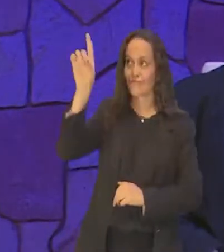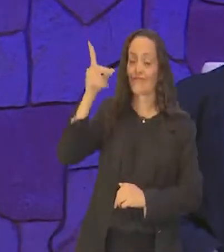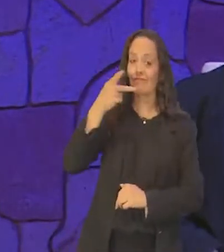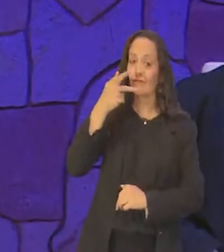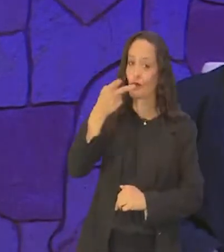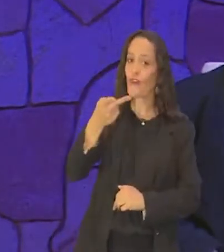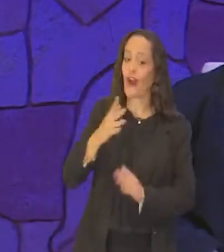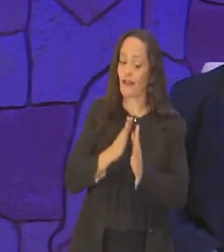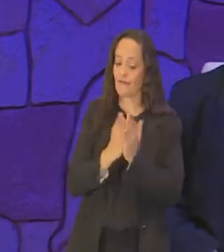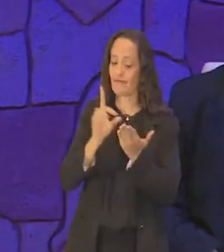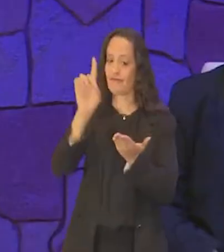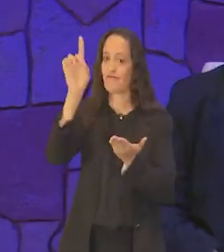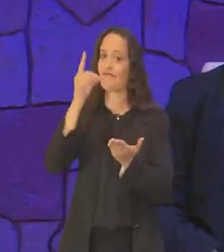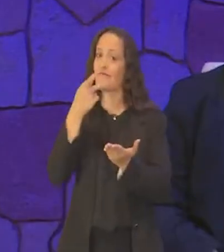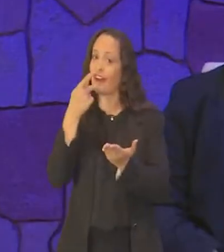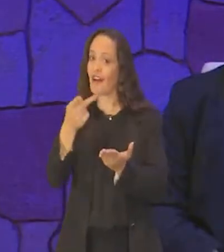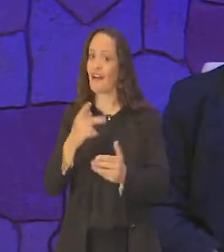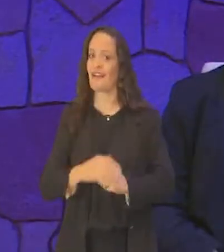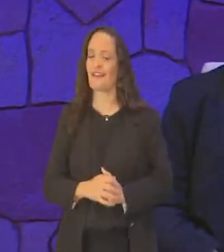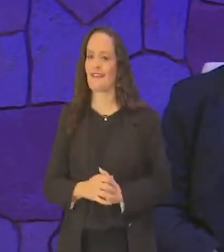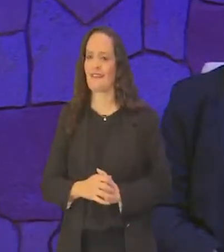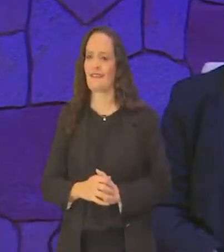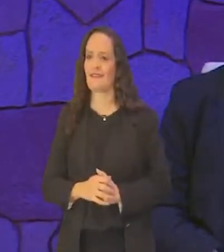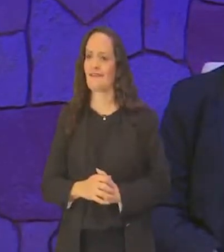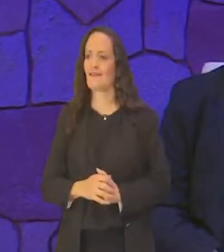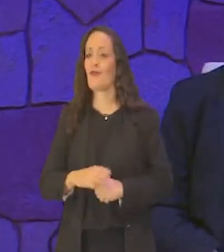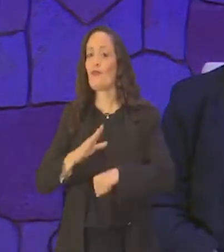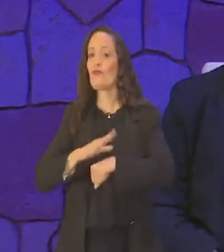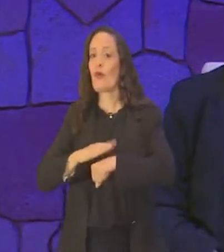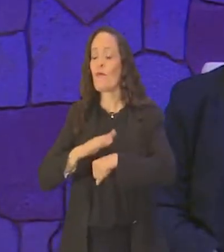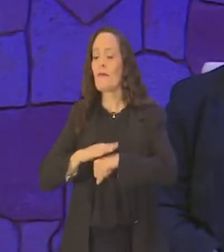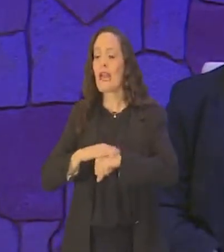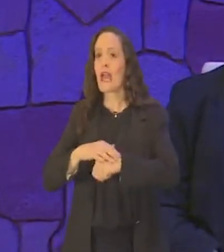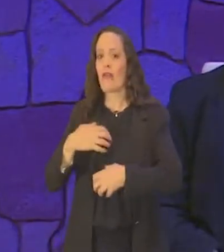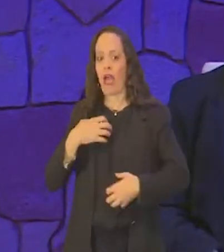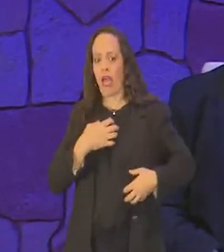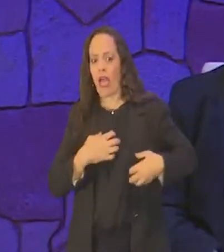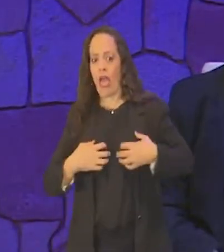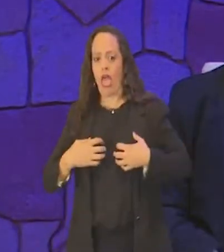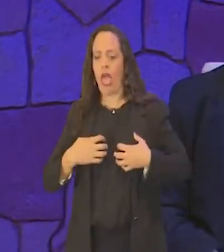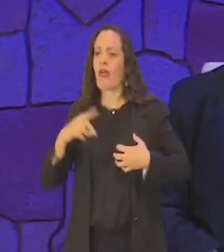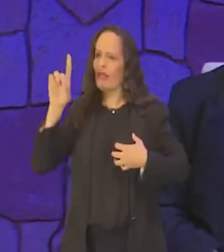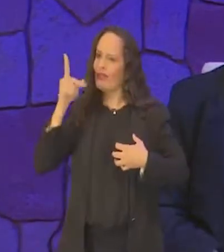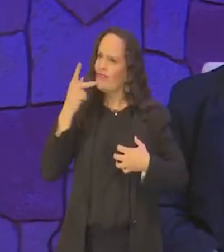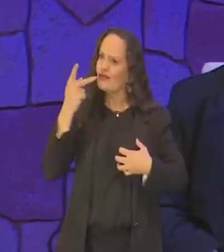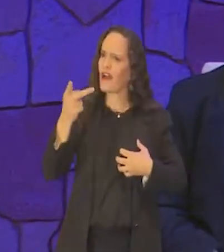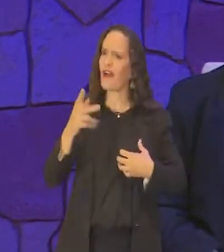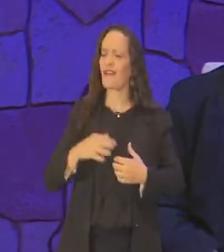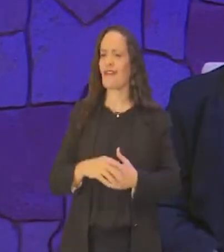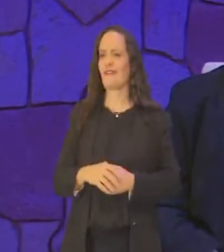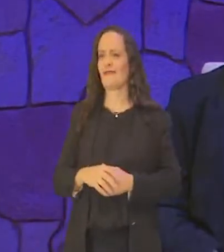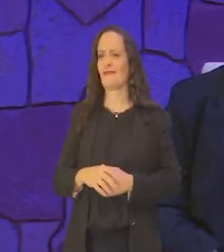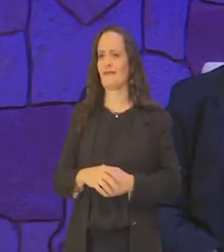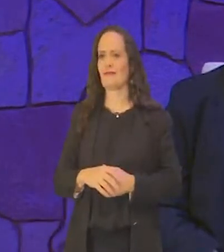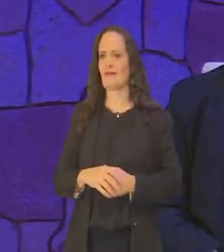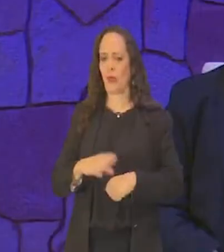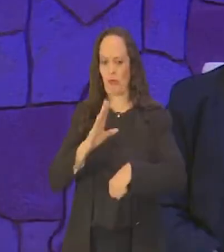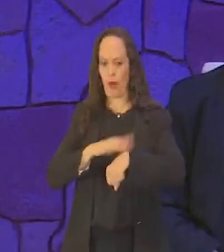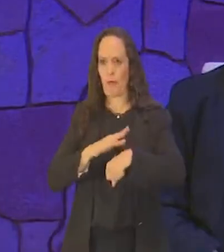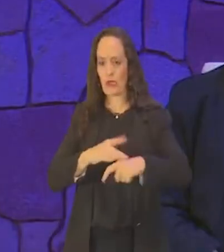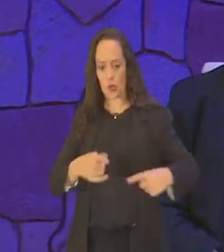isto no momento mais caótico da nação, em que o inimigo